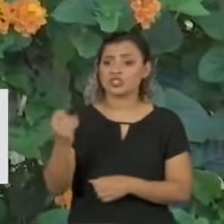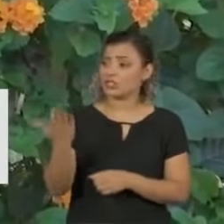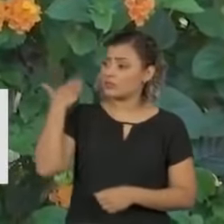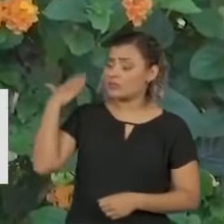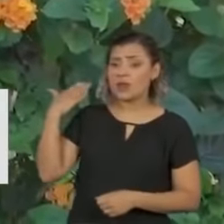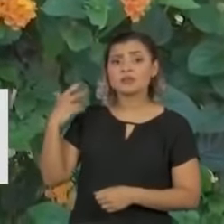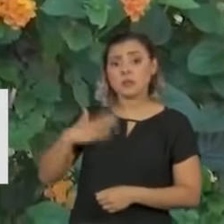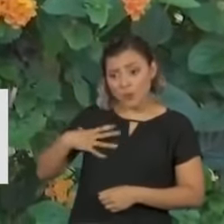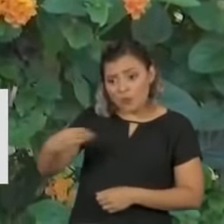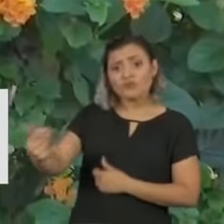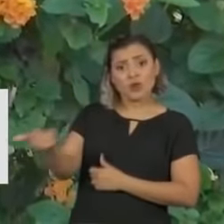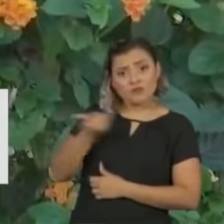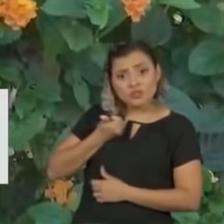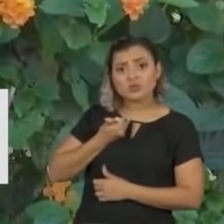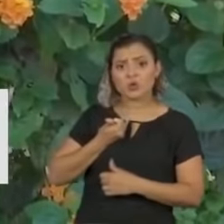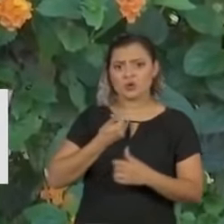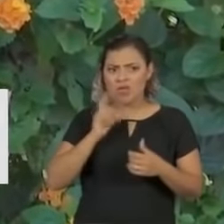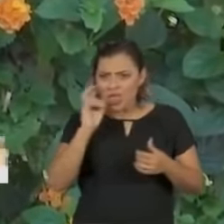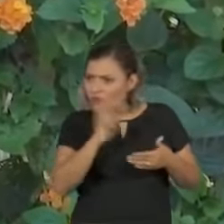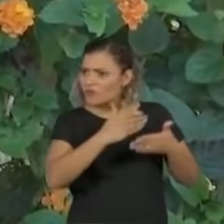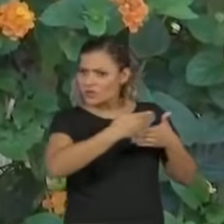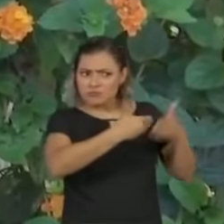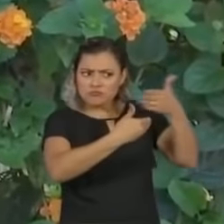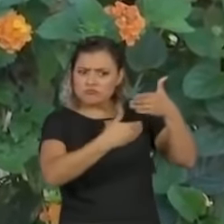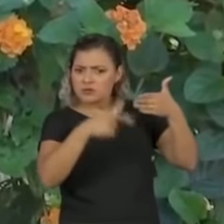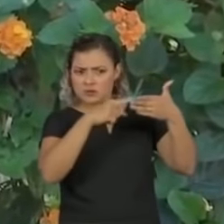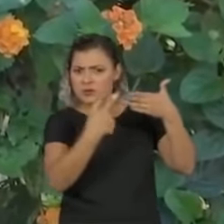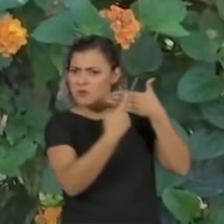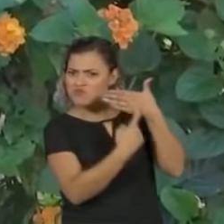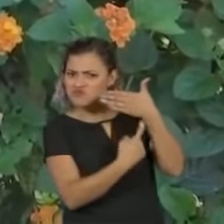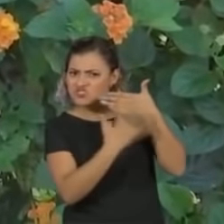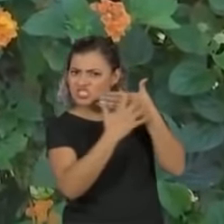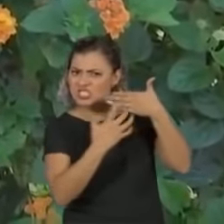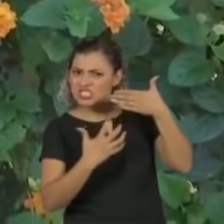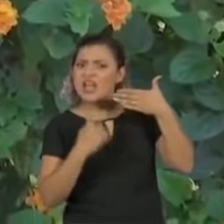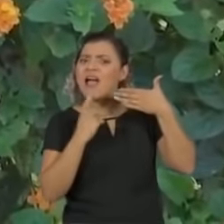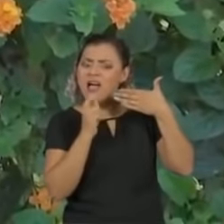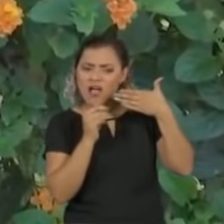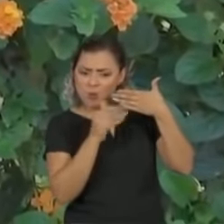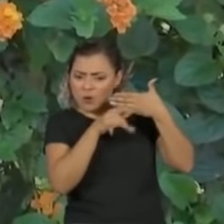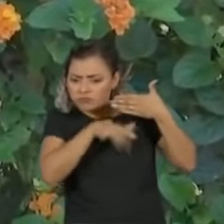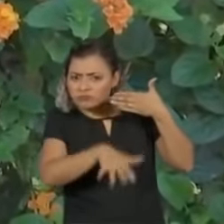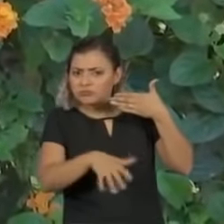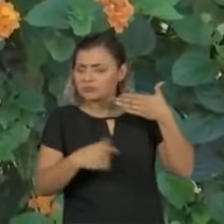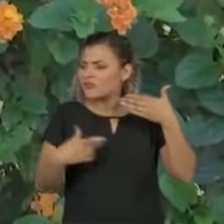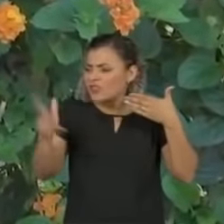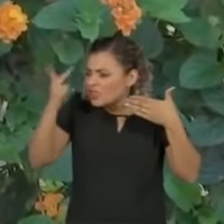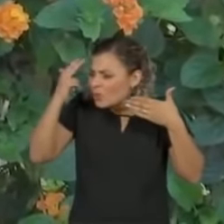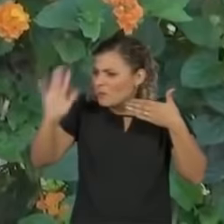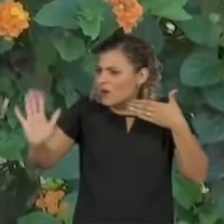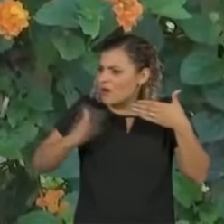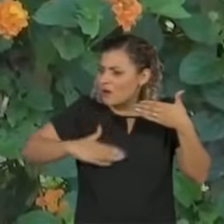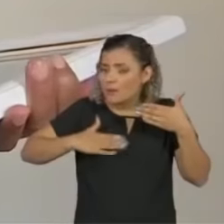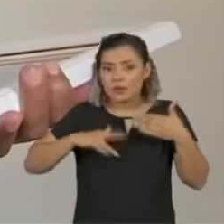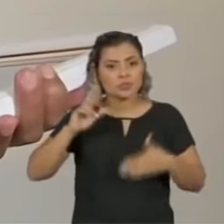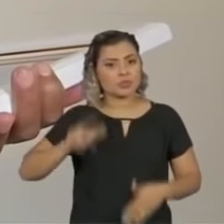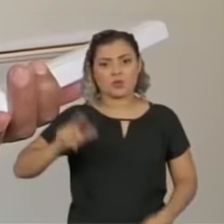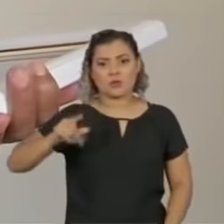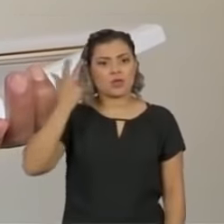ele falou: mãe, a barragem está minando água, mãe. Eu falei: é normal, porque eu não entendo disso. Não era